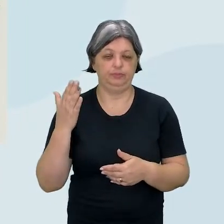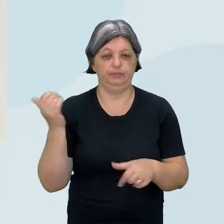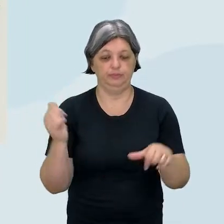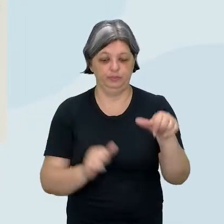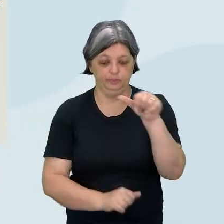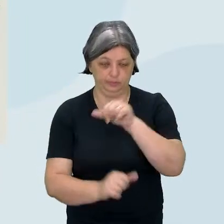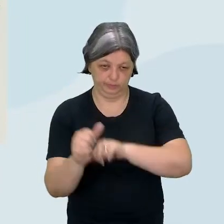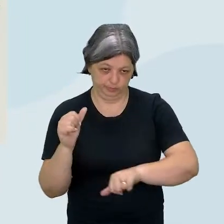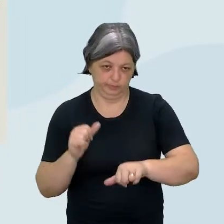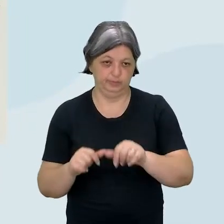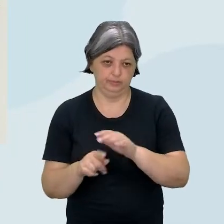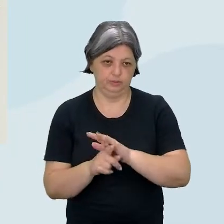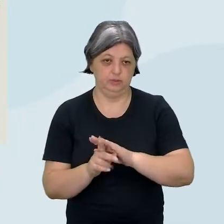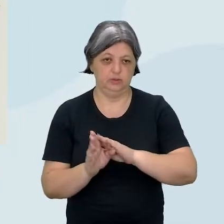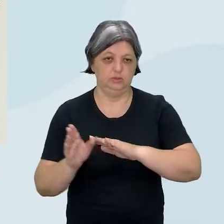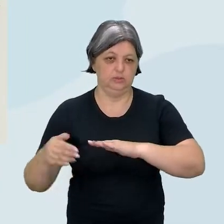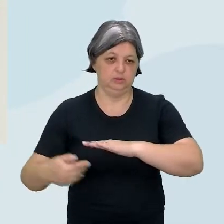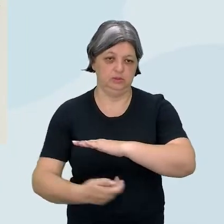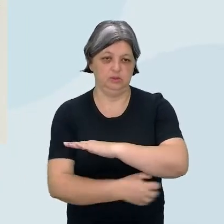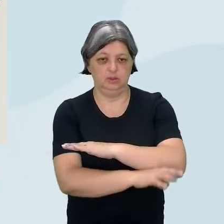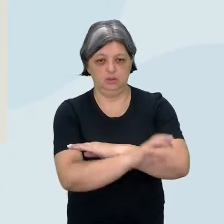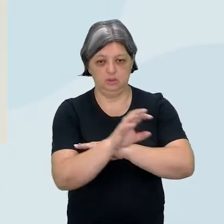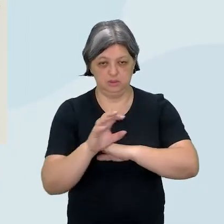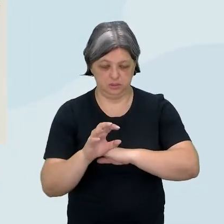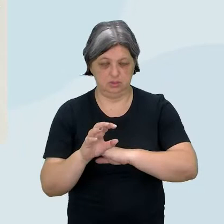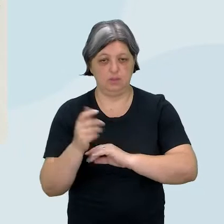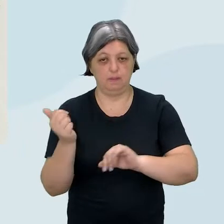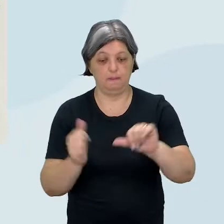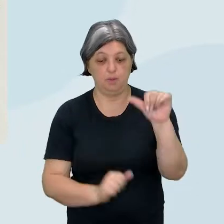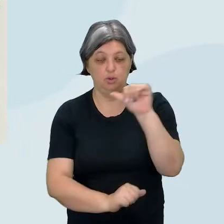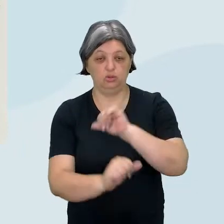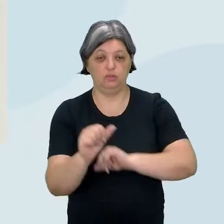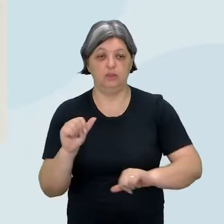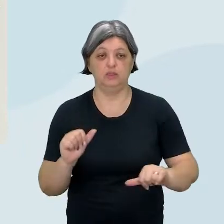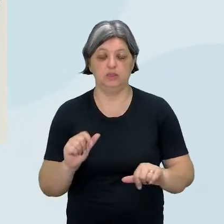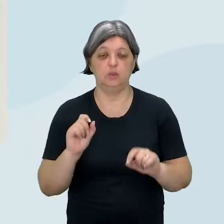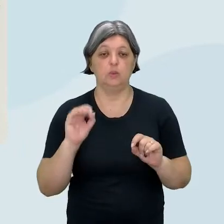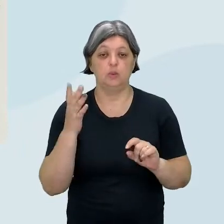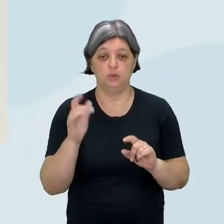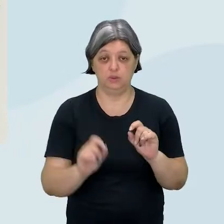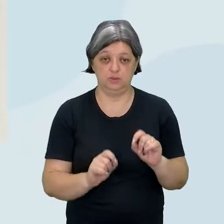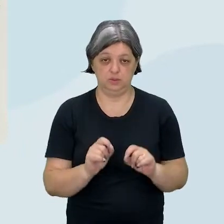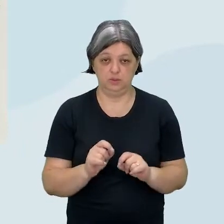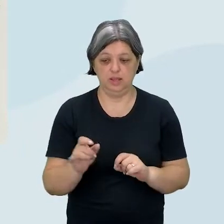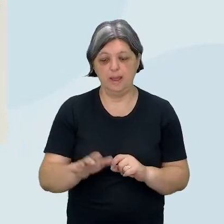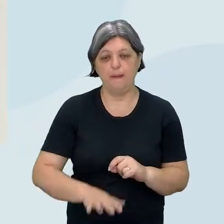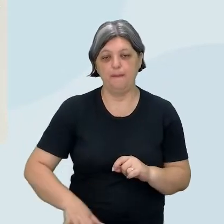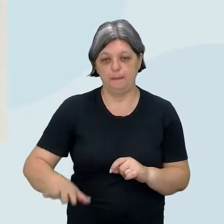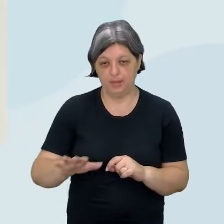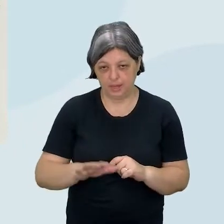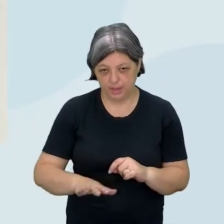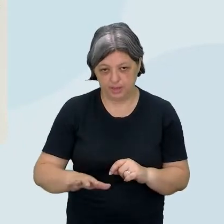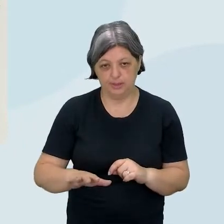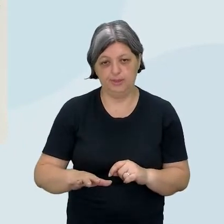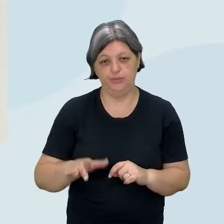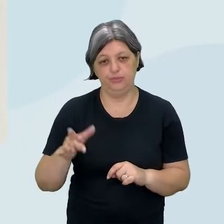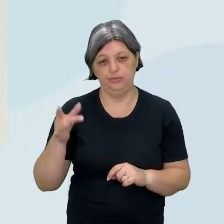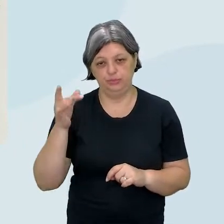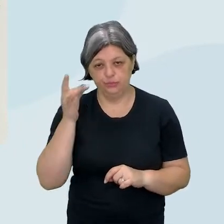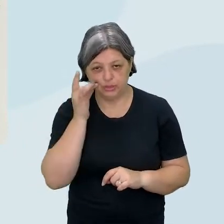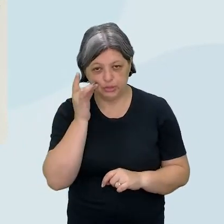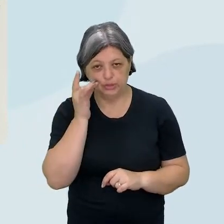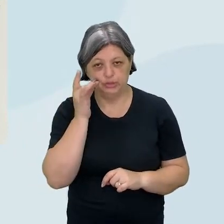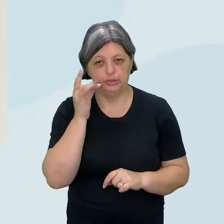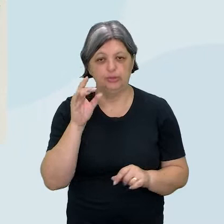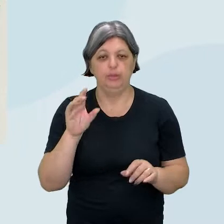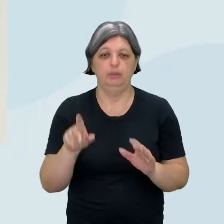no ecossistema. Essas modificações podem ser, olha só, no ambiente físico, pela